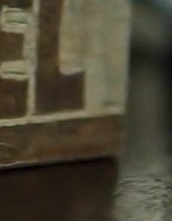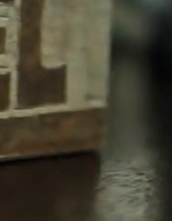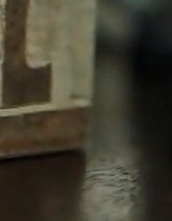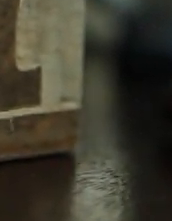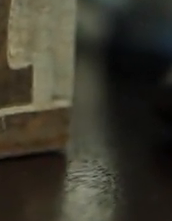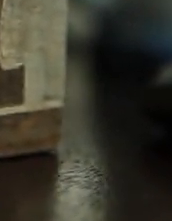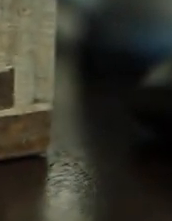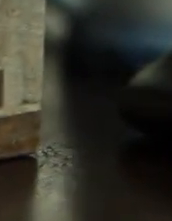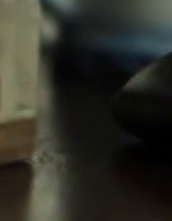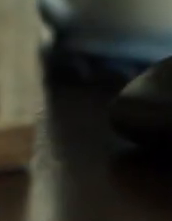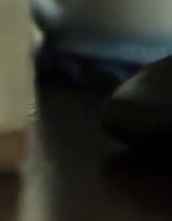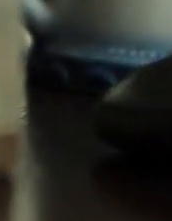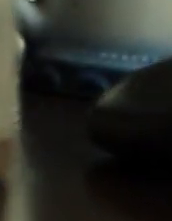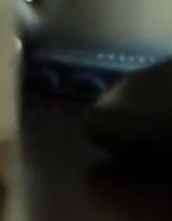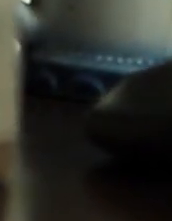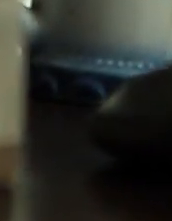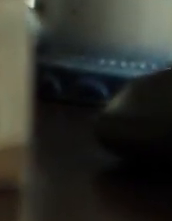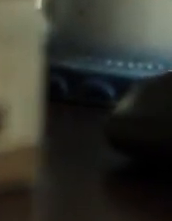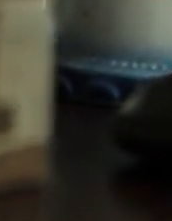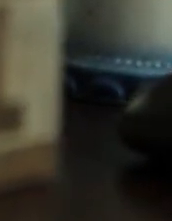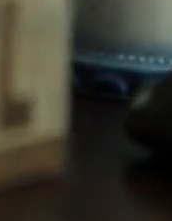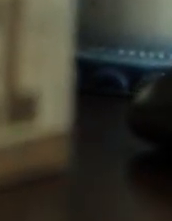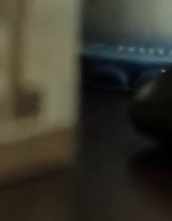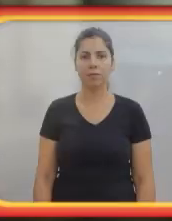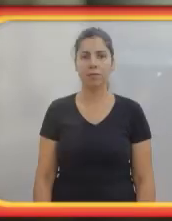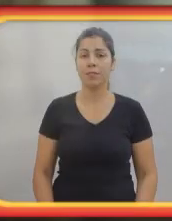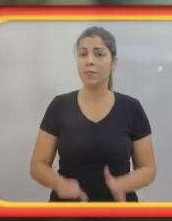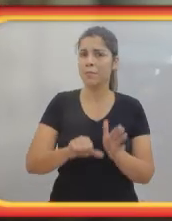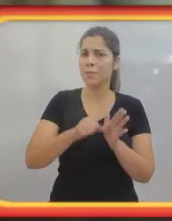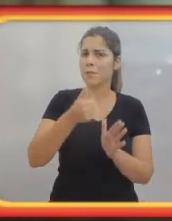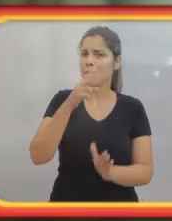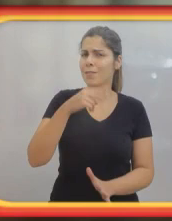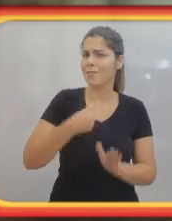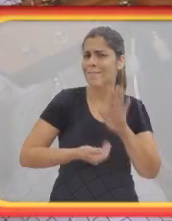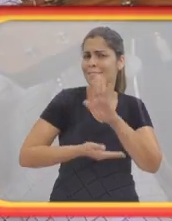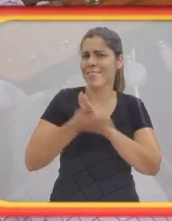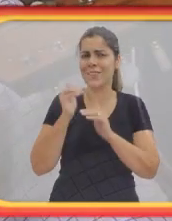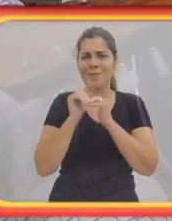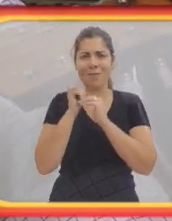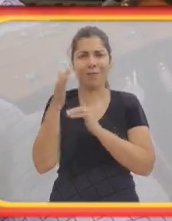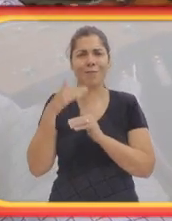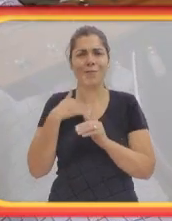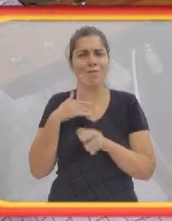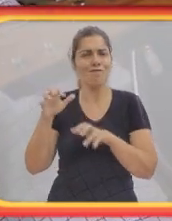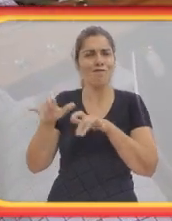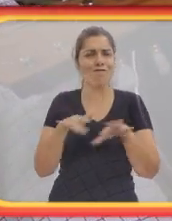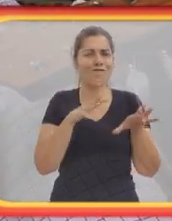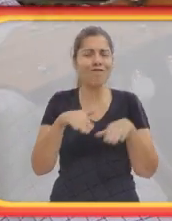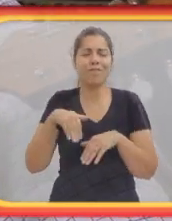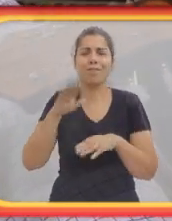caneca, taça, miniatura de violão e um pedaço de pedra-sabão escrito Joel. A primeira vez que eu viajei para o exterior, eu